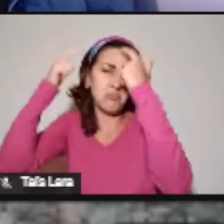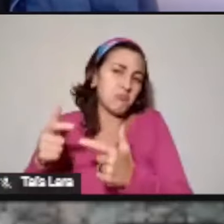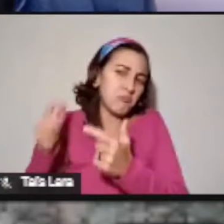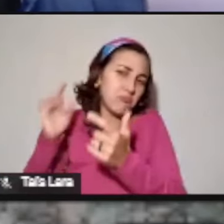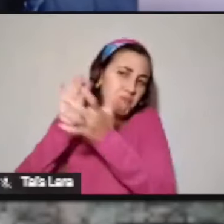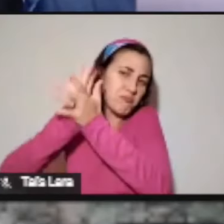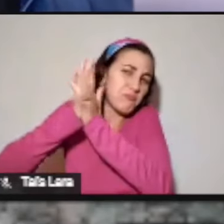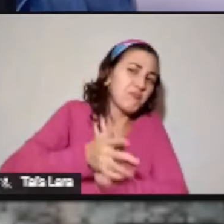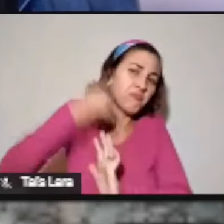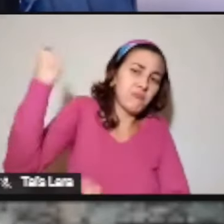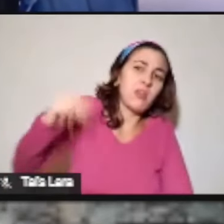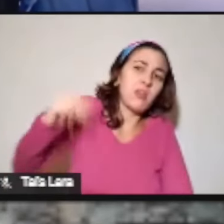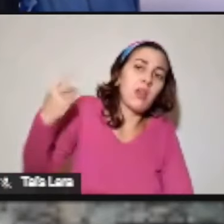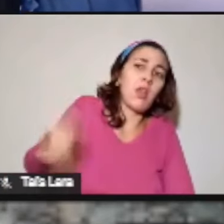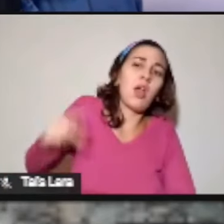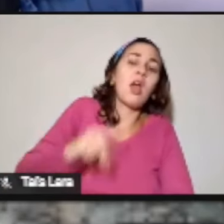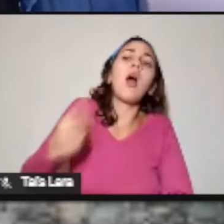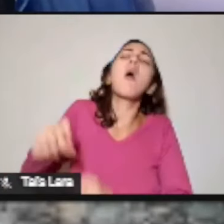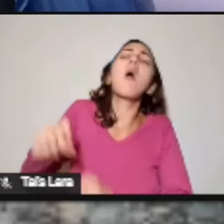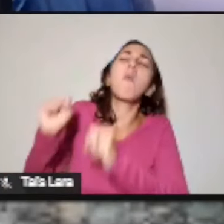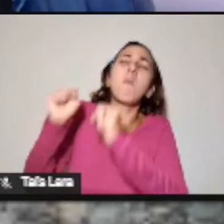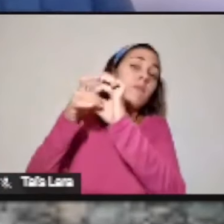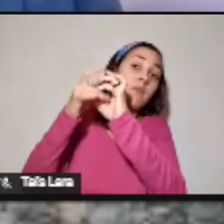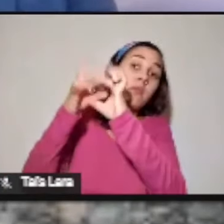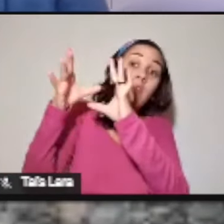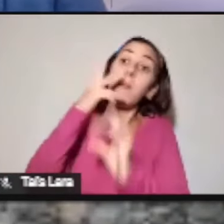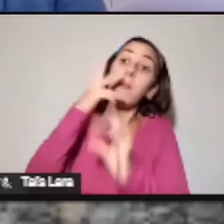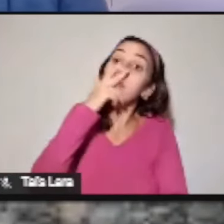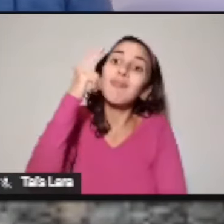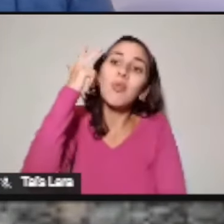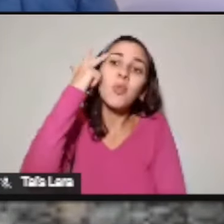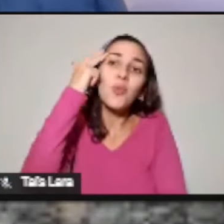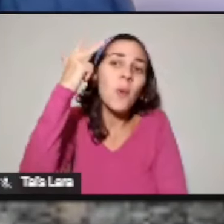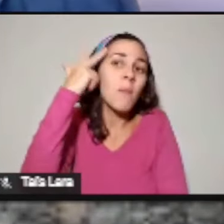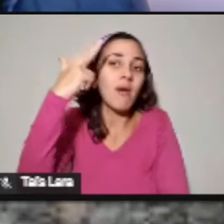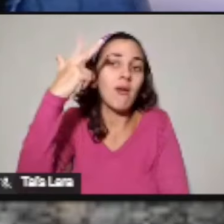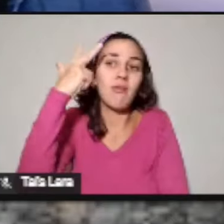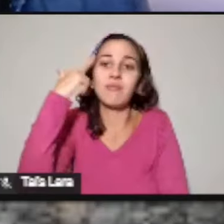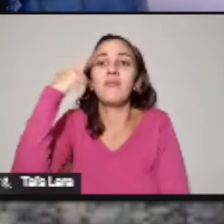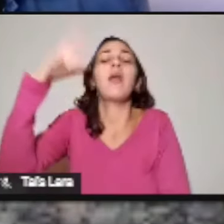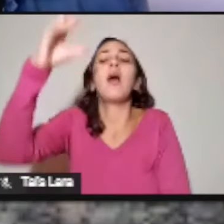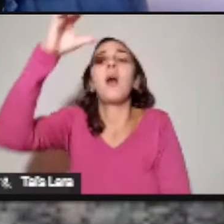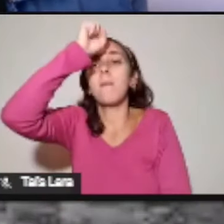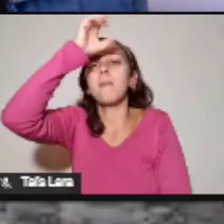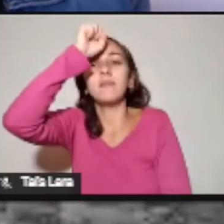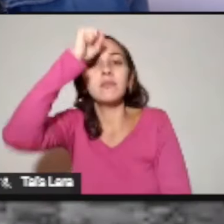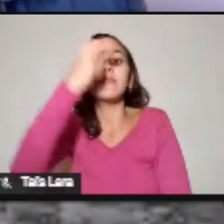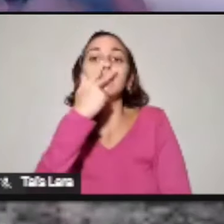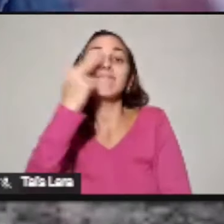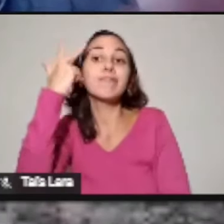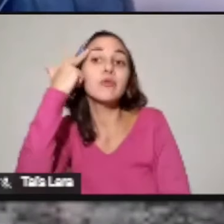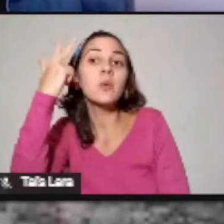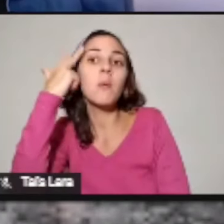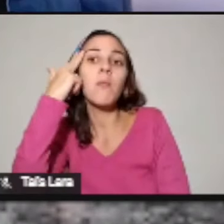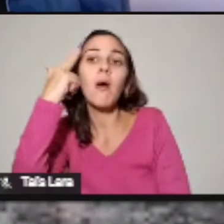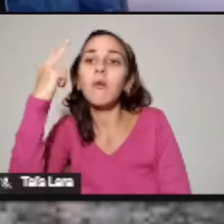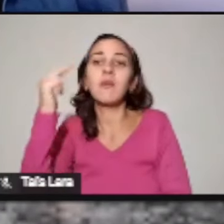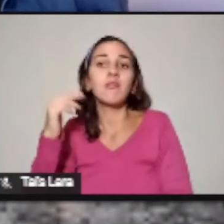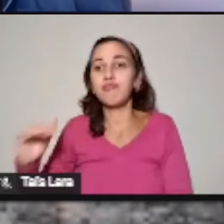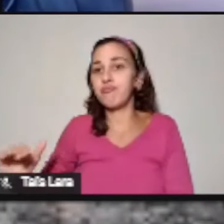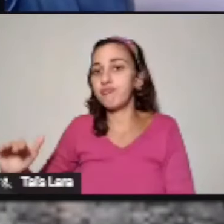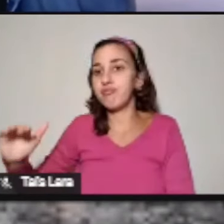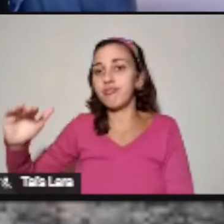mais devia cuidar dela e zelar pelo bem, a, trata dessa maneira. Então, de que forma que você também, ao ser violento com